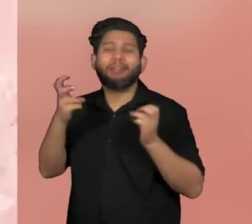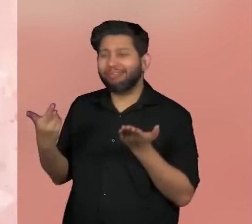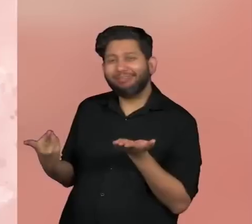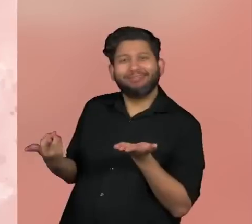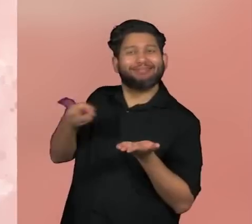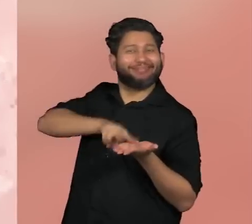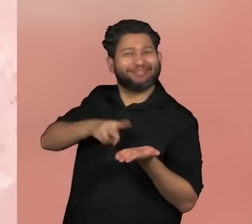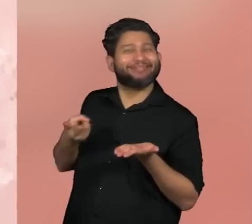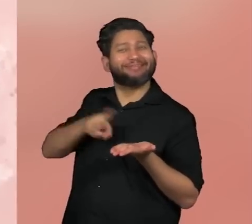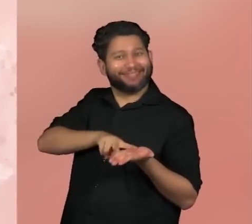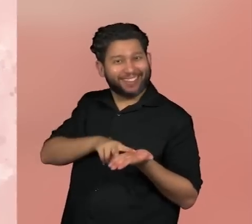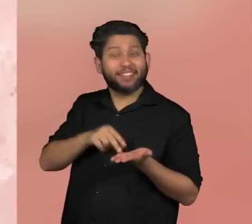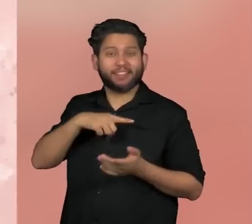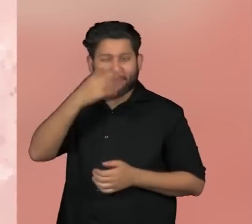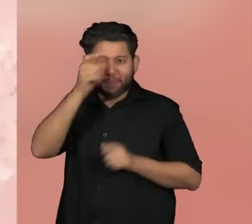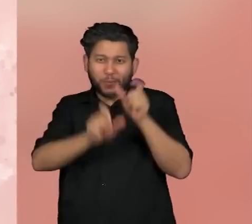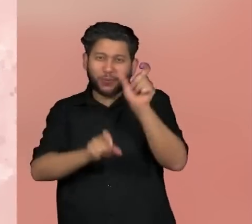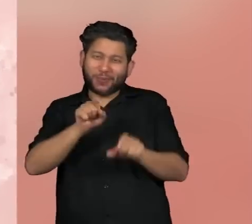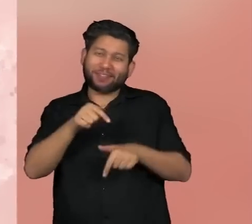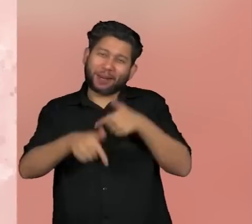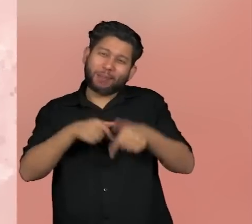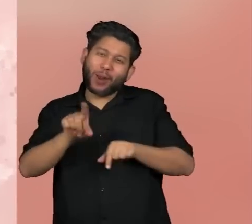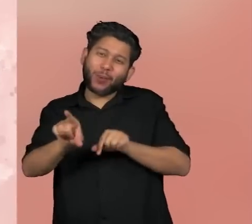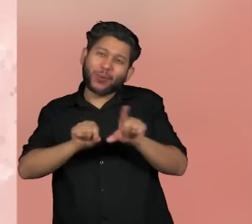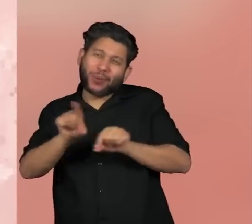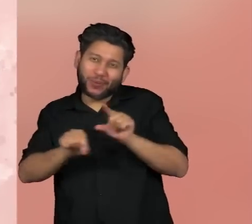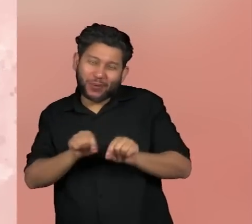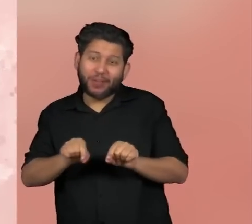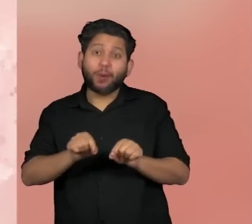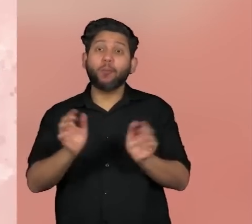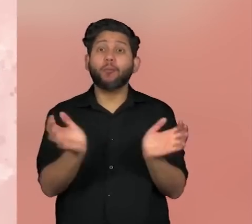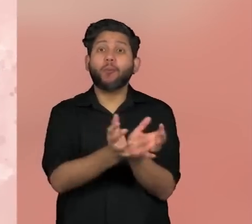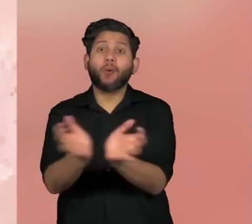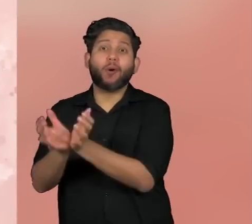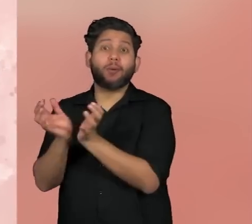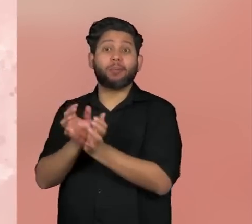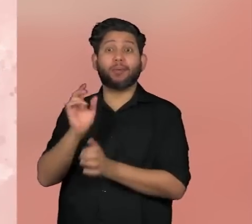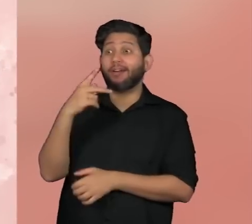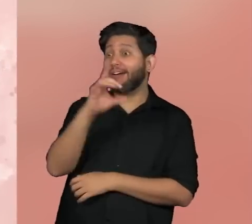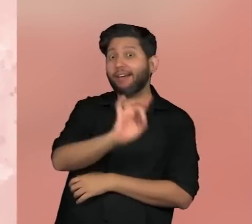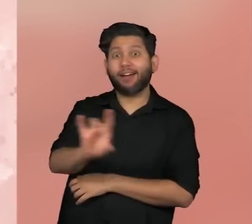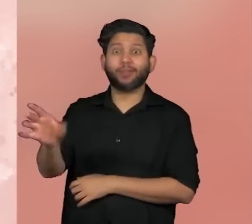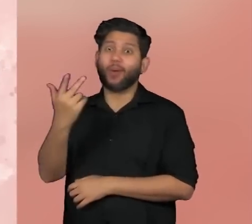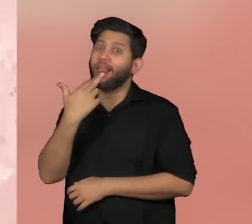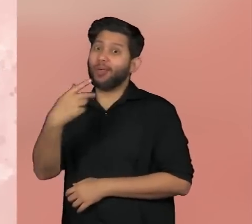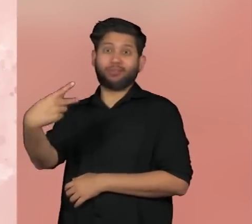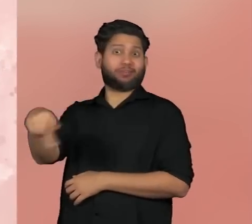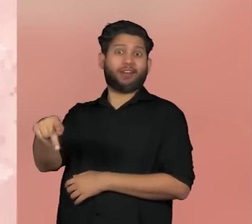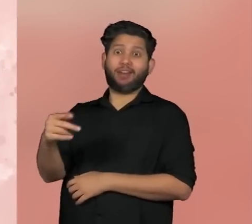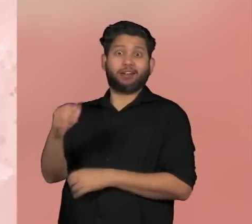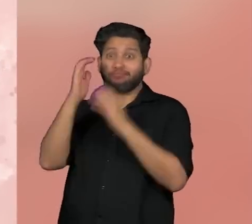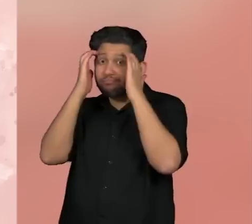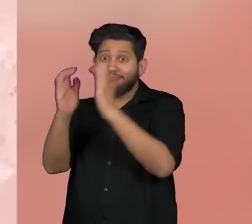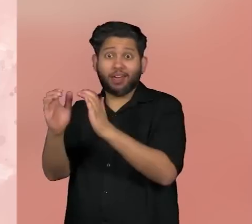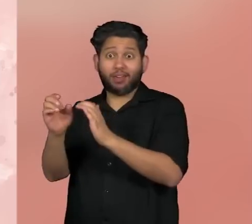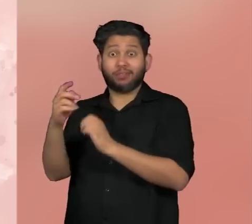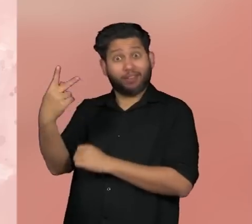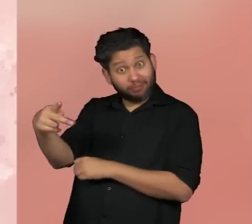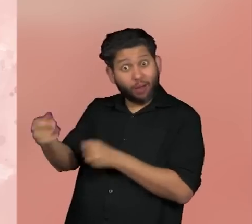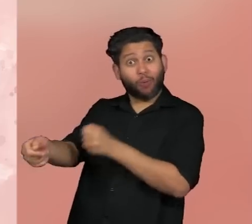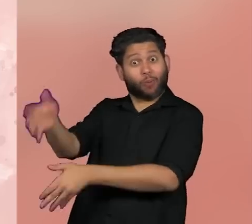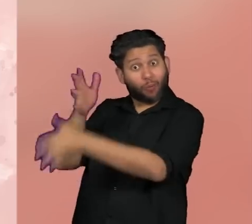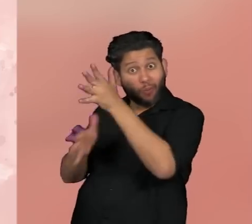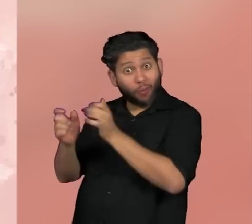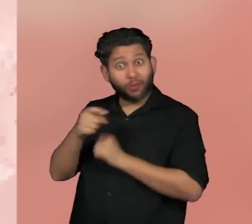das curadoras também, cada uma da sua etnia, falando na língua, para poder traduzir, para que todos vocês, né,